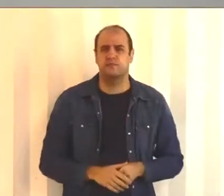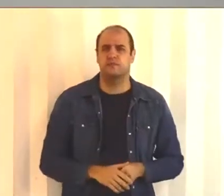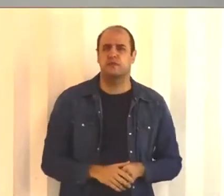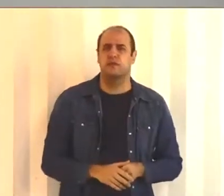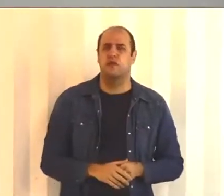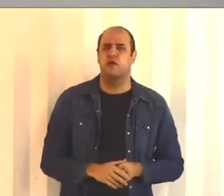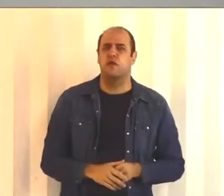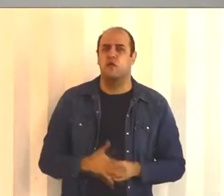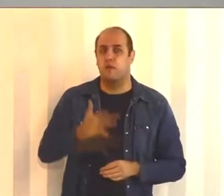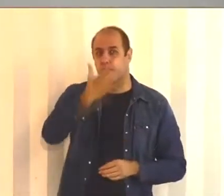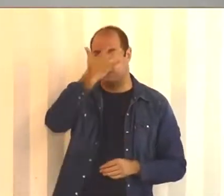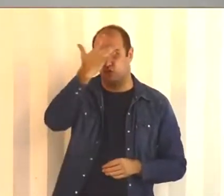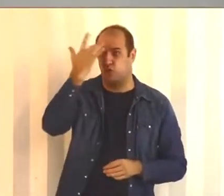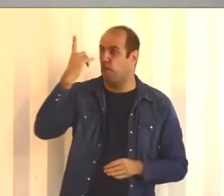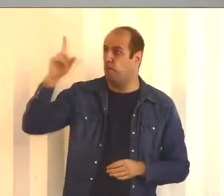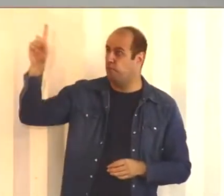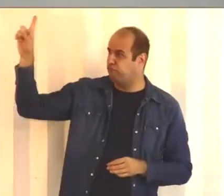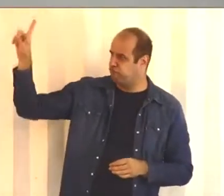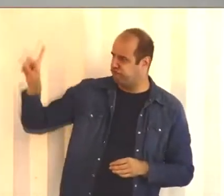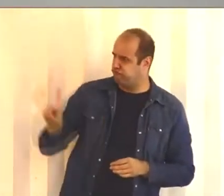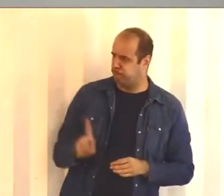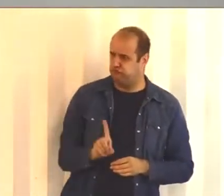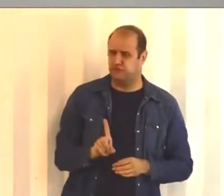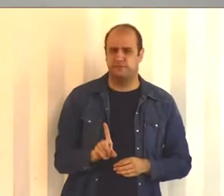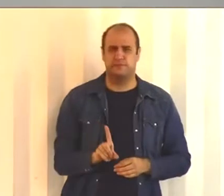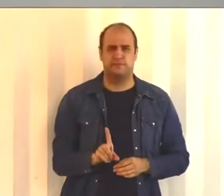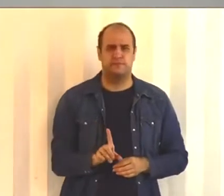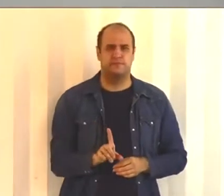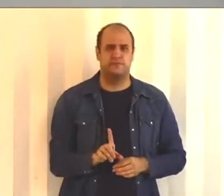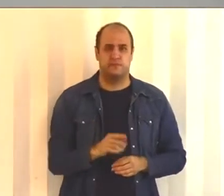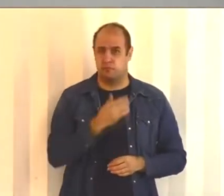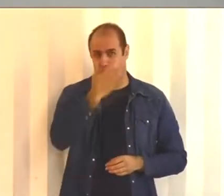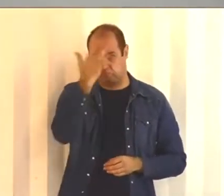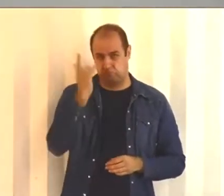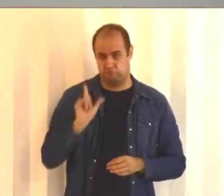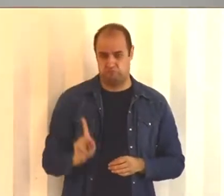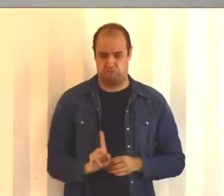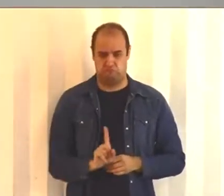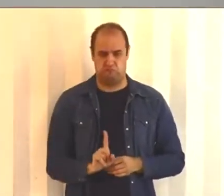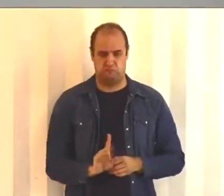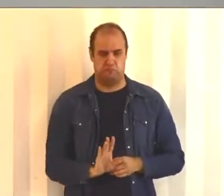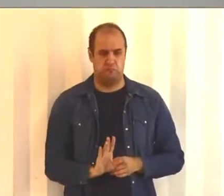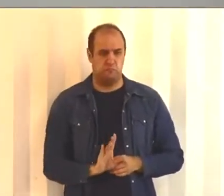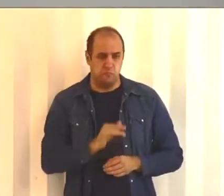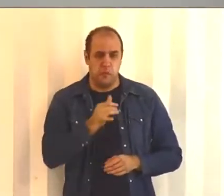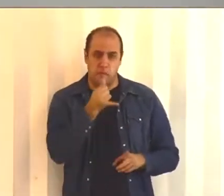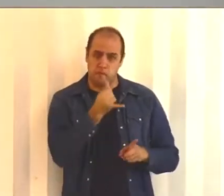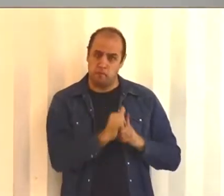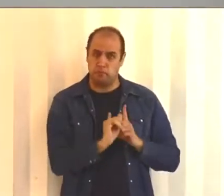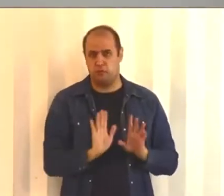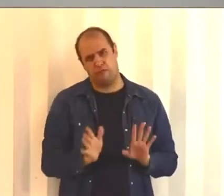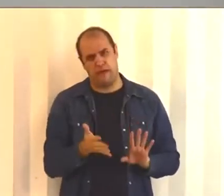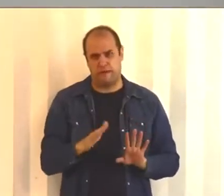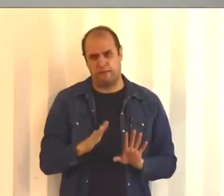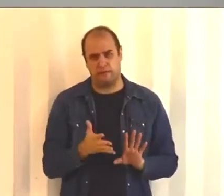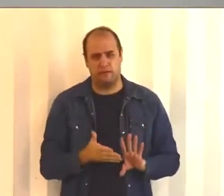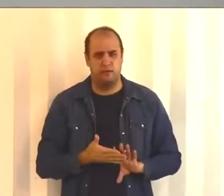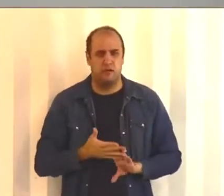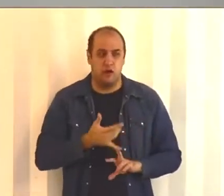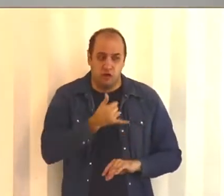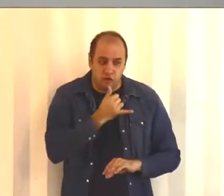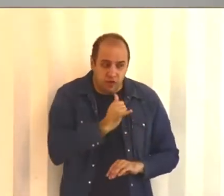palavra de alguém da parte de Deus: eu não me esqueci do que eu prometi, vocês